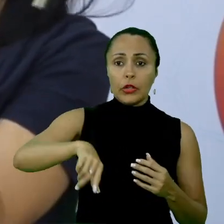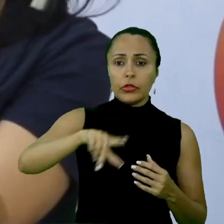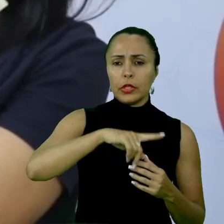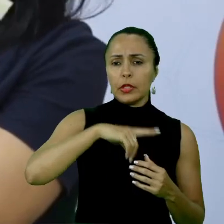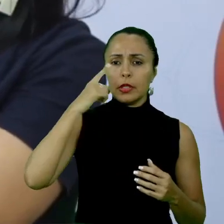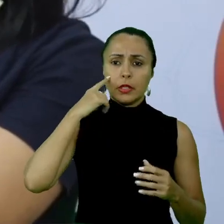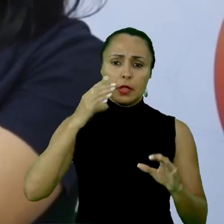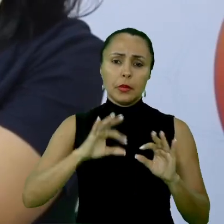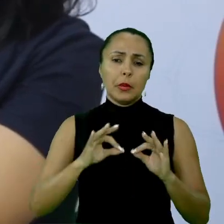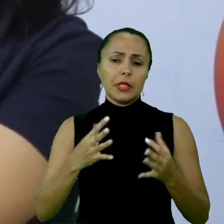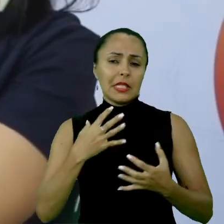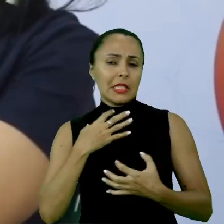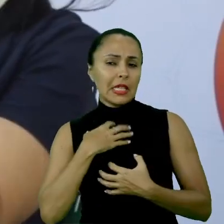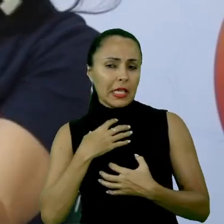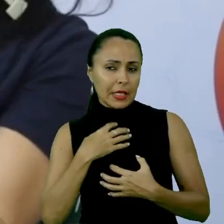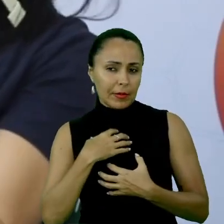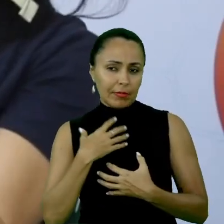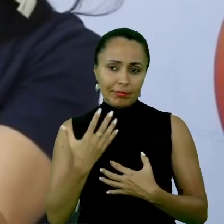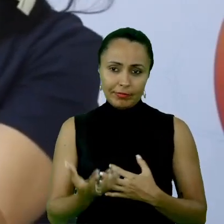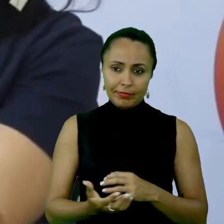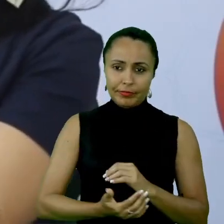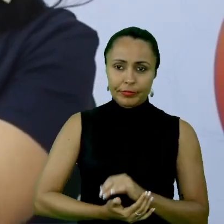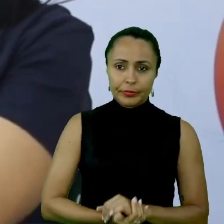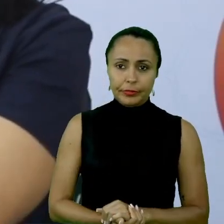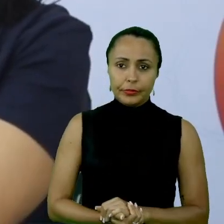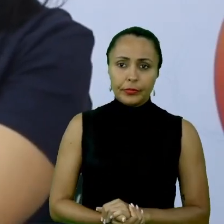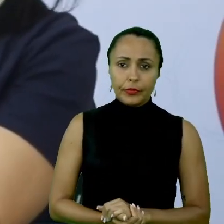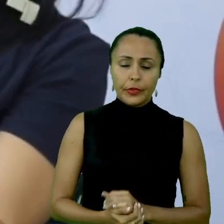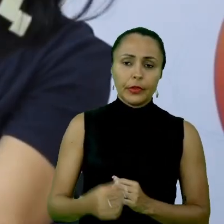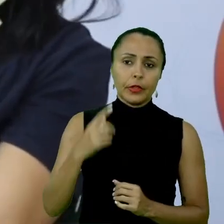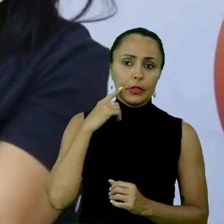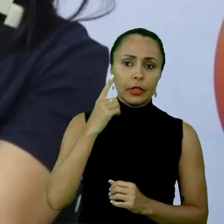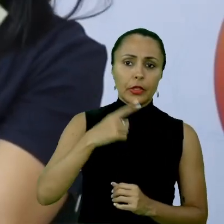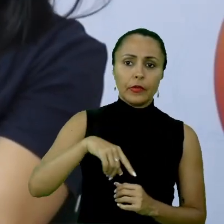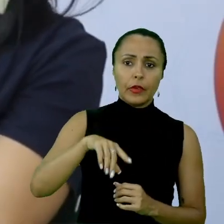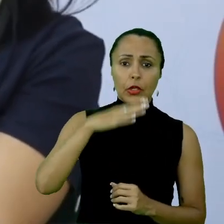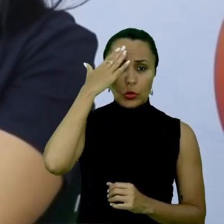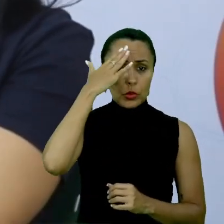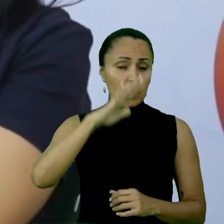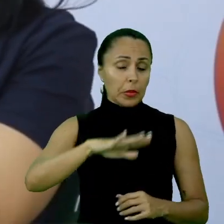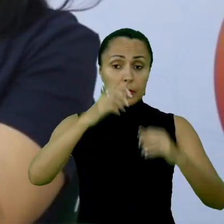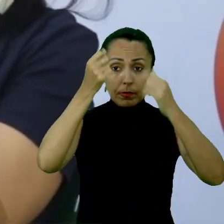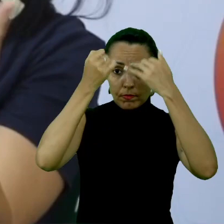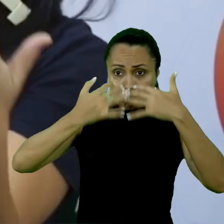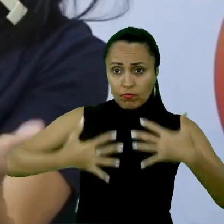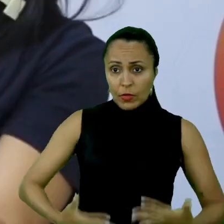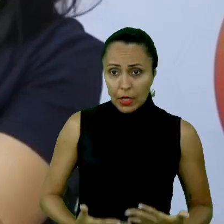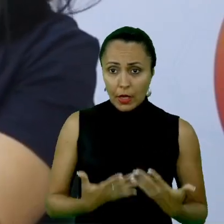simplesmente sente. Não é? Quando a gente vê, a gente às vezes não sabe nem explicar. Mas você diz,